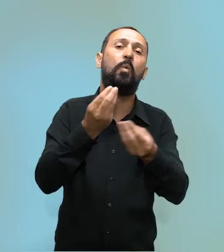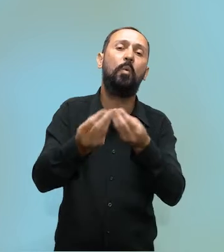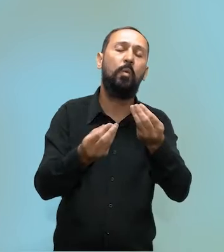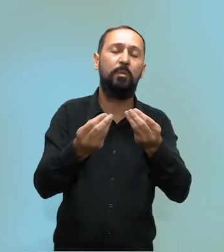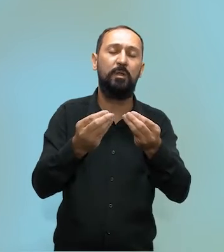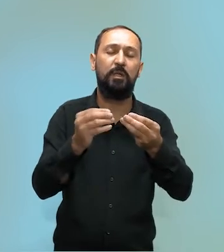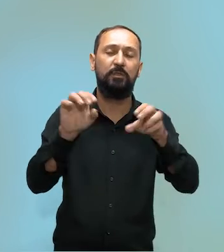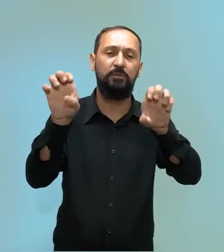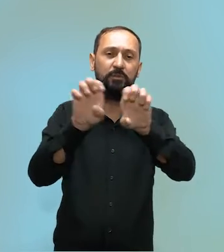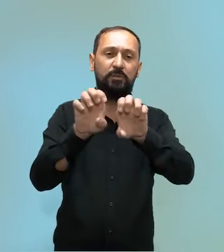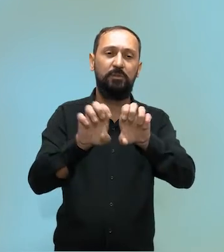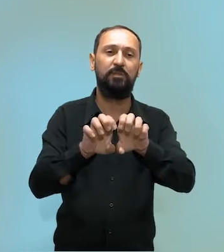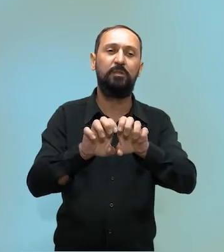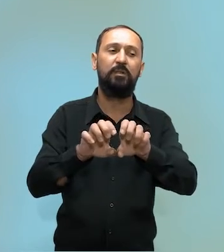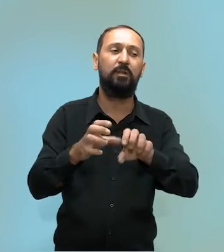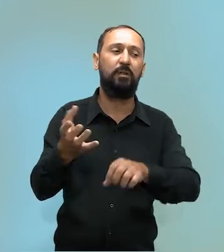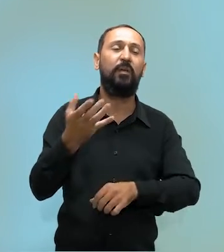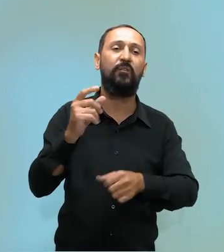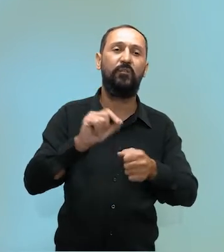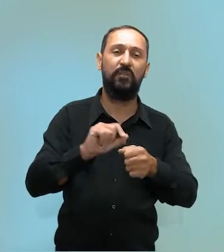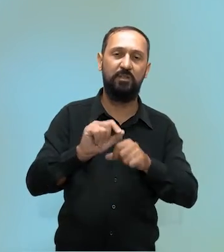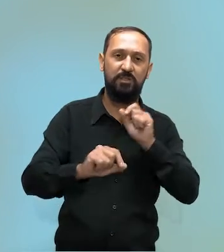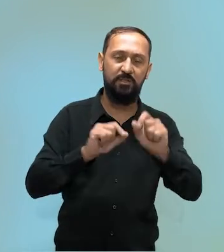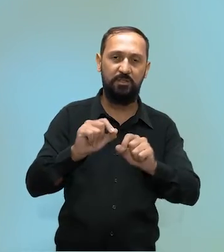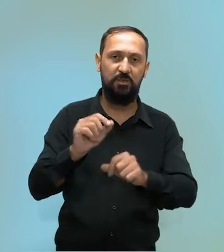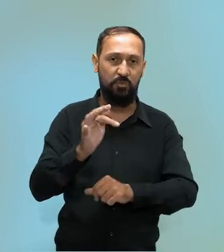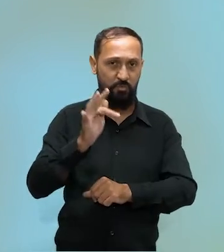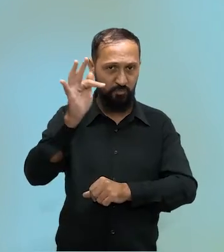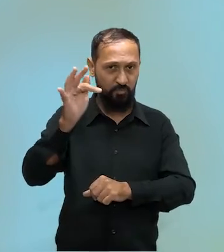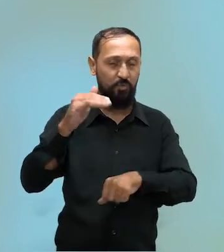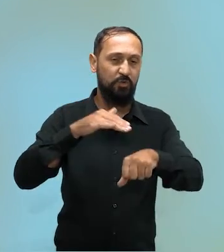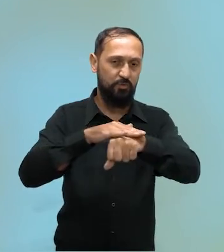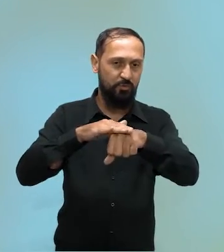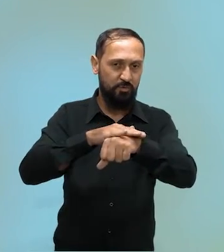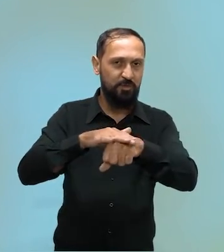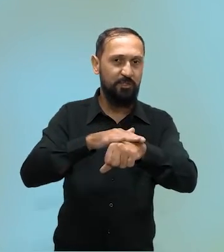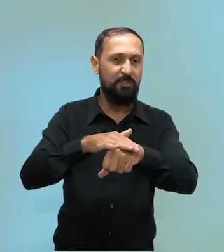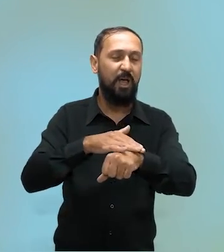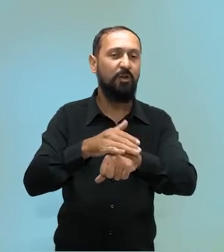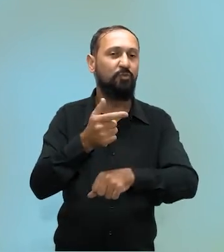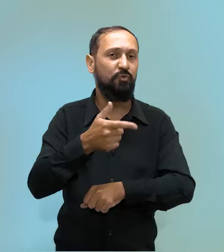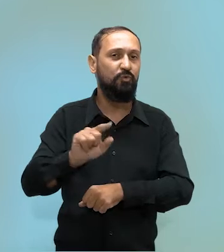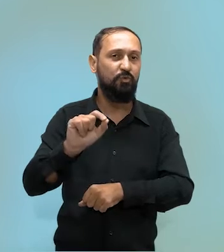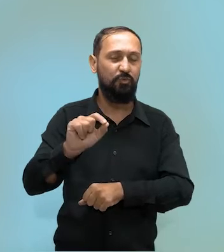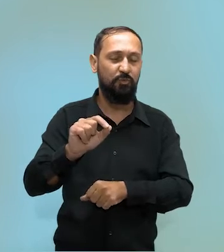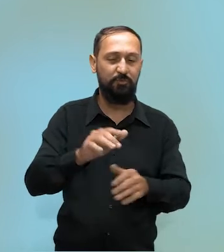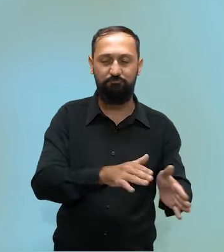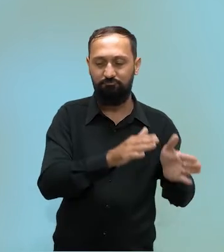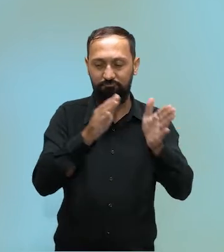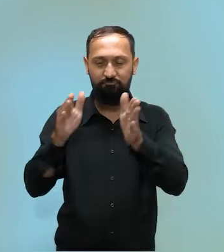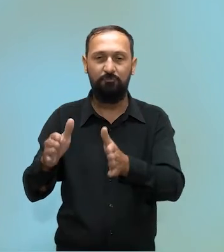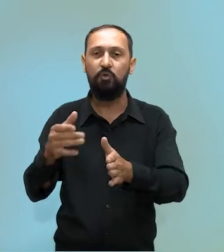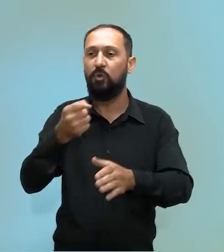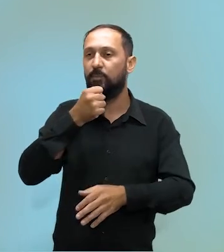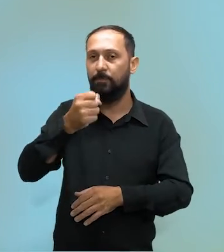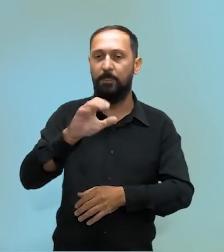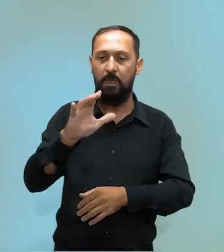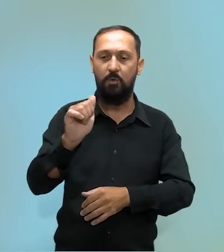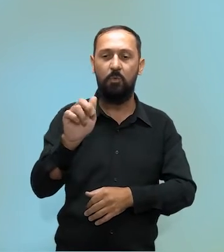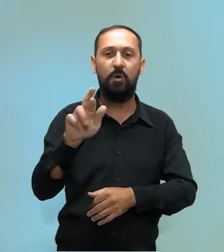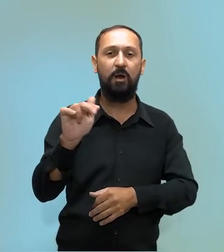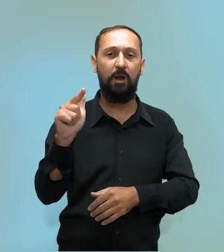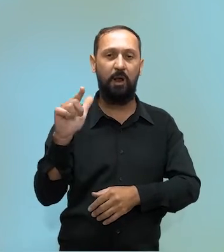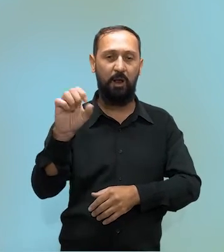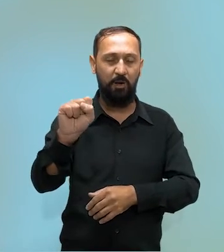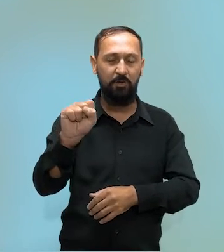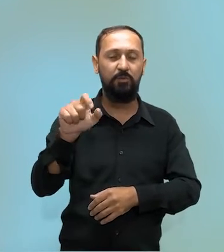Fazenda e como que ela está estruturada hoje, o que ela pretende fazer num futuro próximo, a gente vai saber no próximo bloco. O nosso entrevistado de